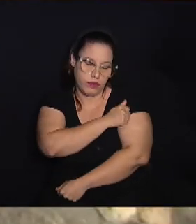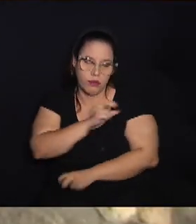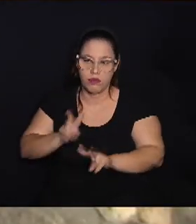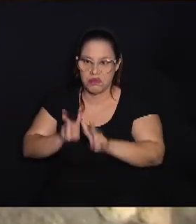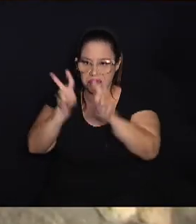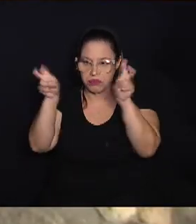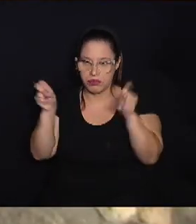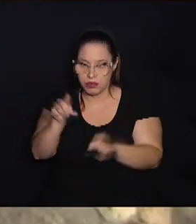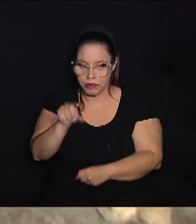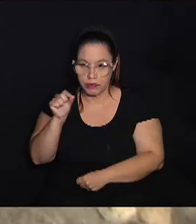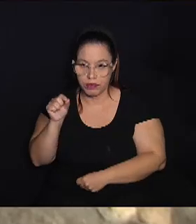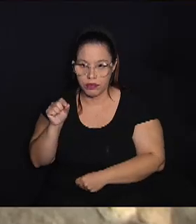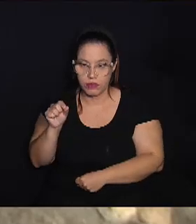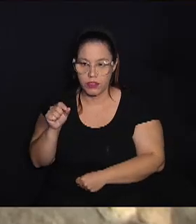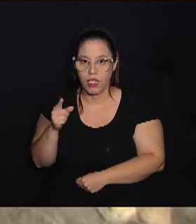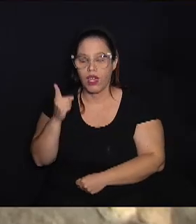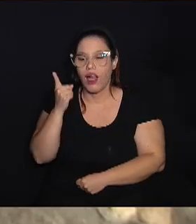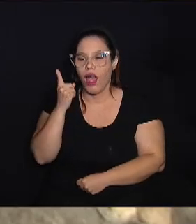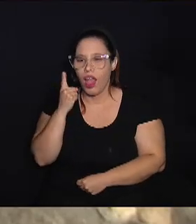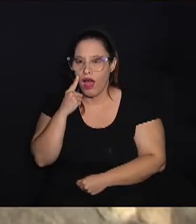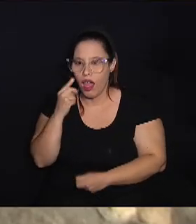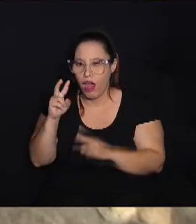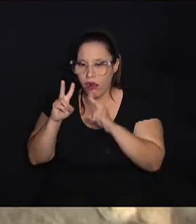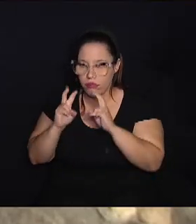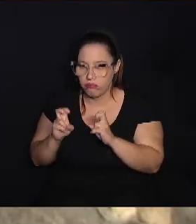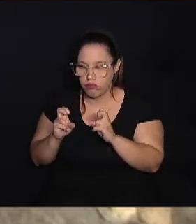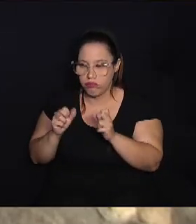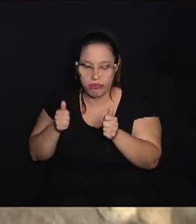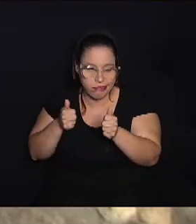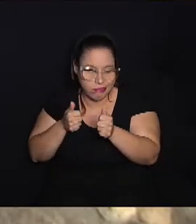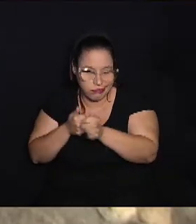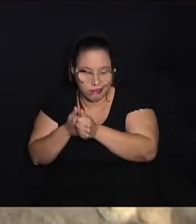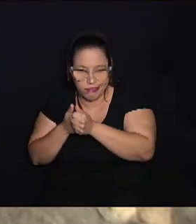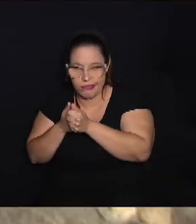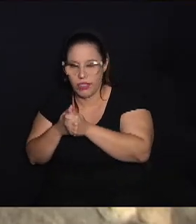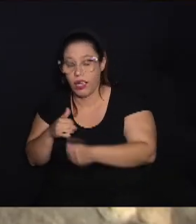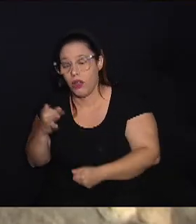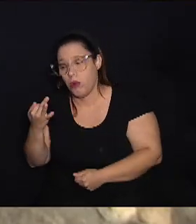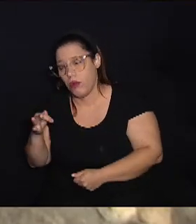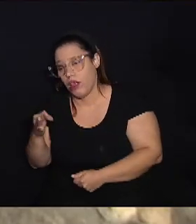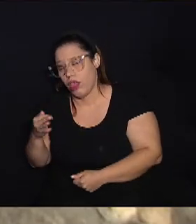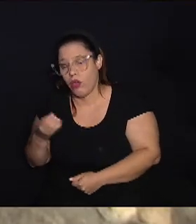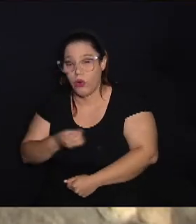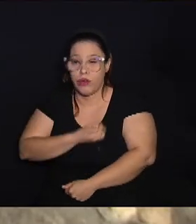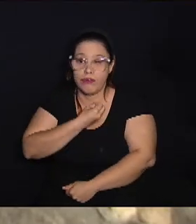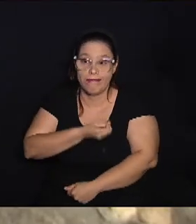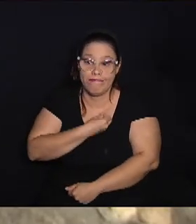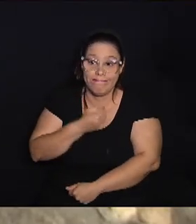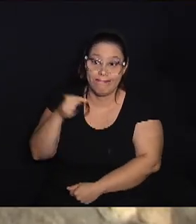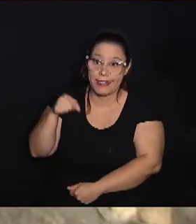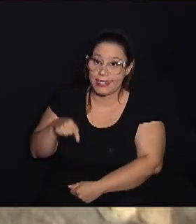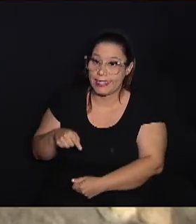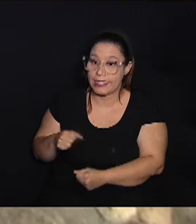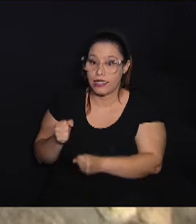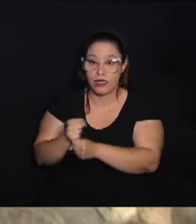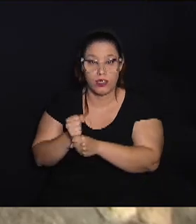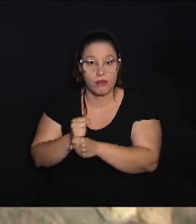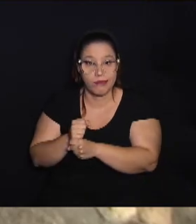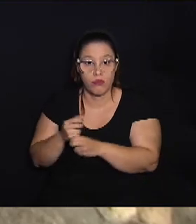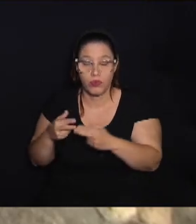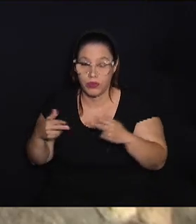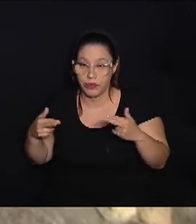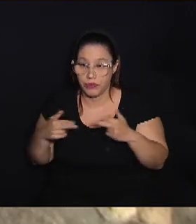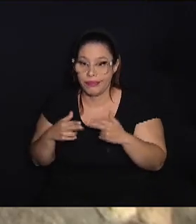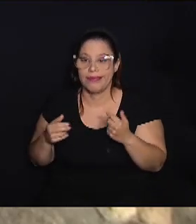temática. E a gente percebe que sempre vem de encontro a uma dor, uma vivência, e esse ano não poderia ser diferente. A